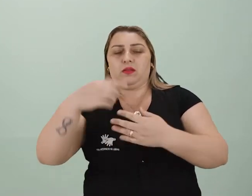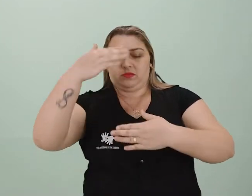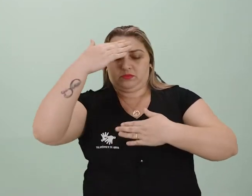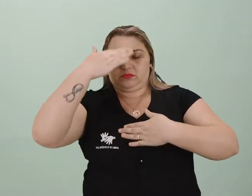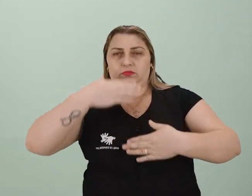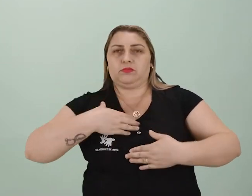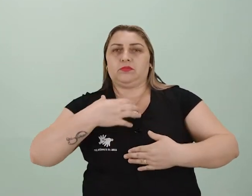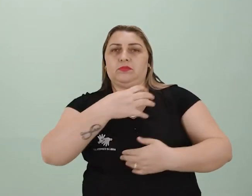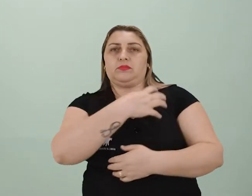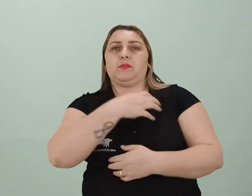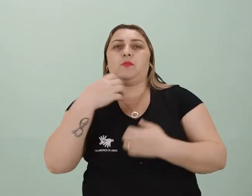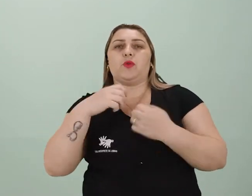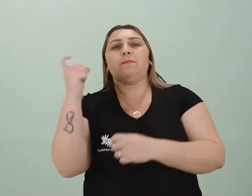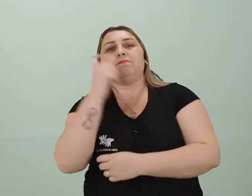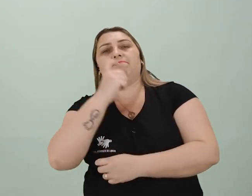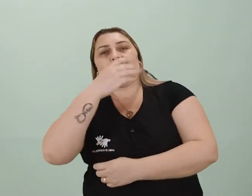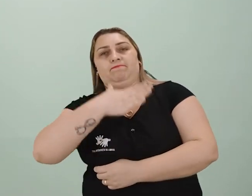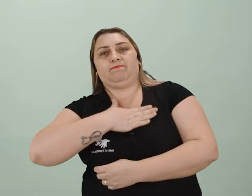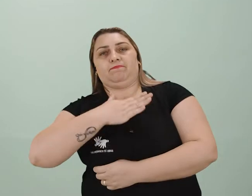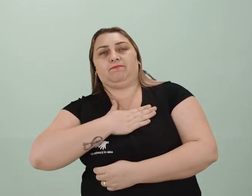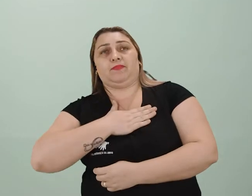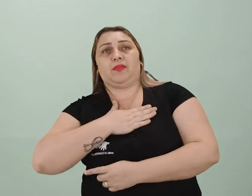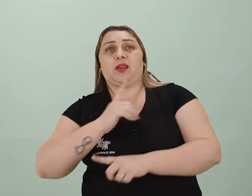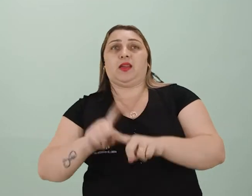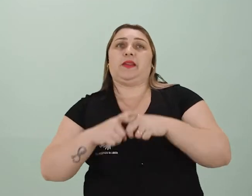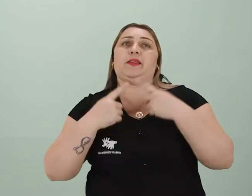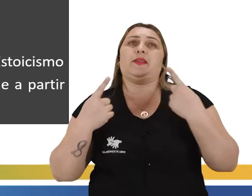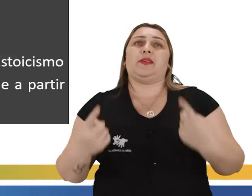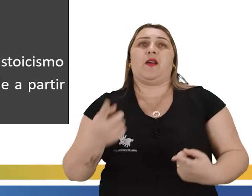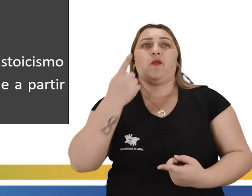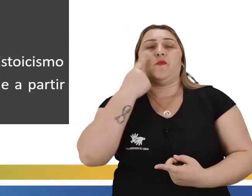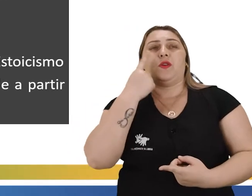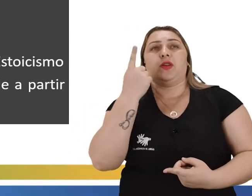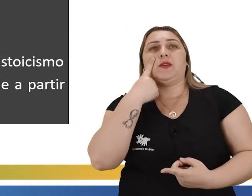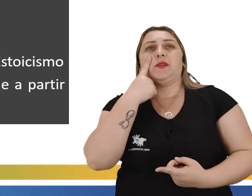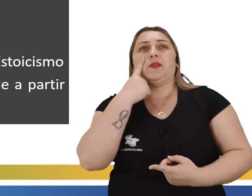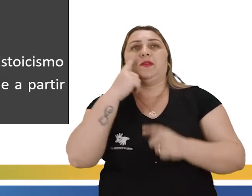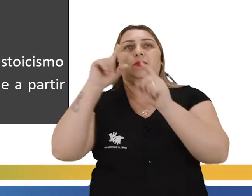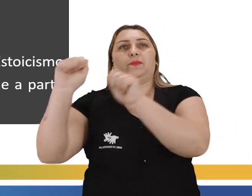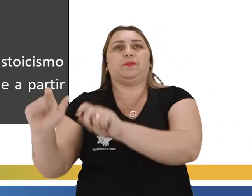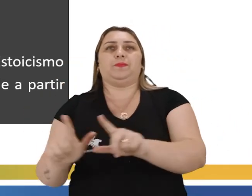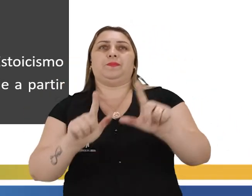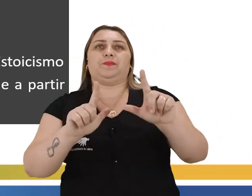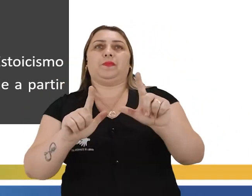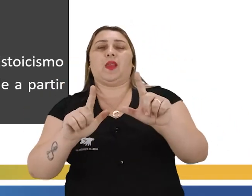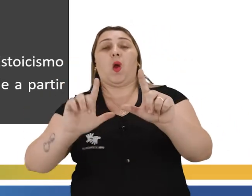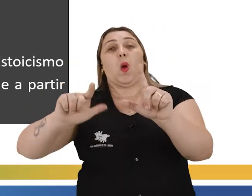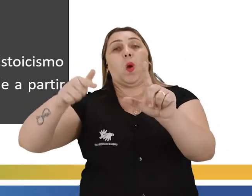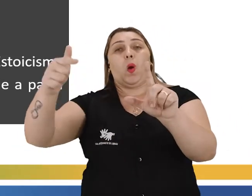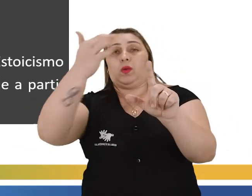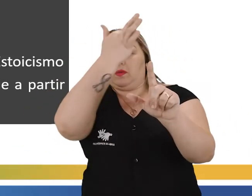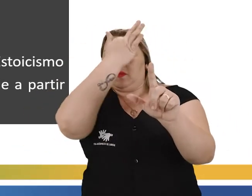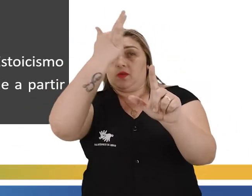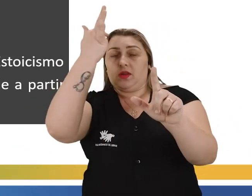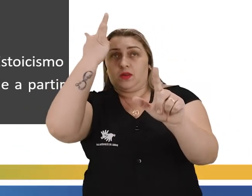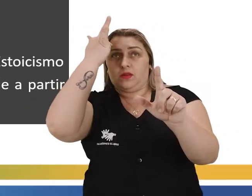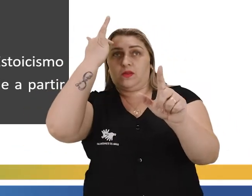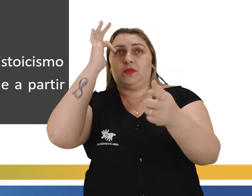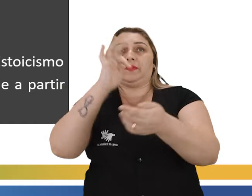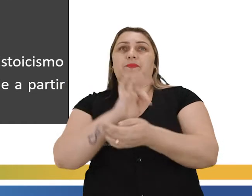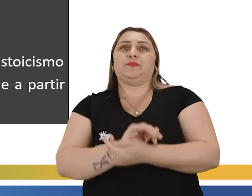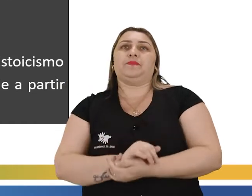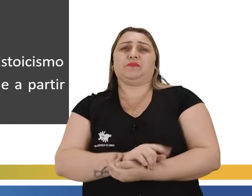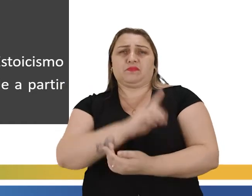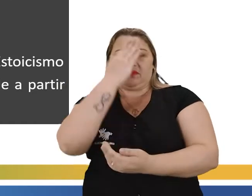ser enganados. Além disso, vejamos na tela, né, nós temos outros filósofos. Aí